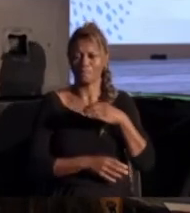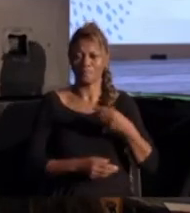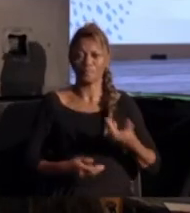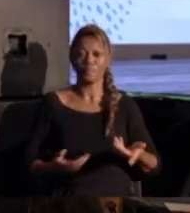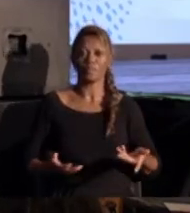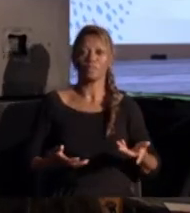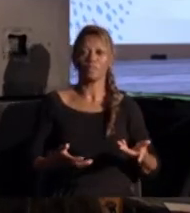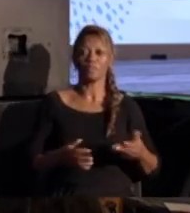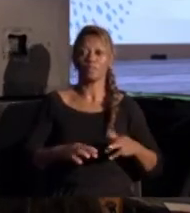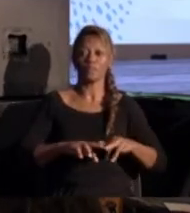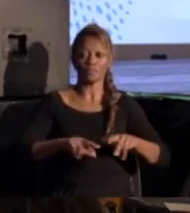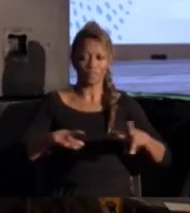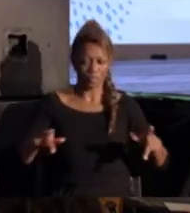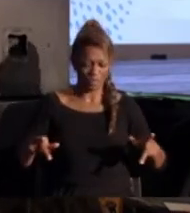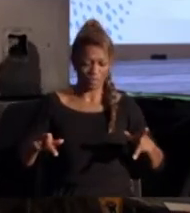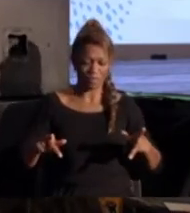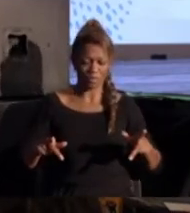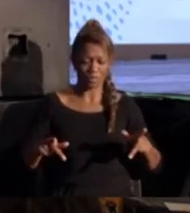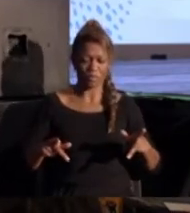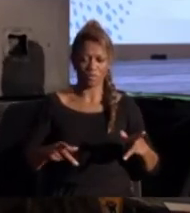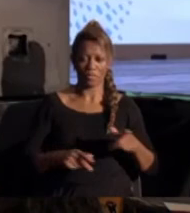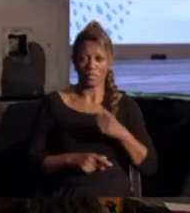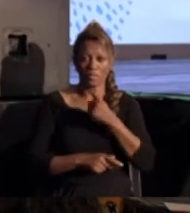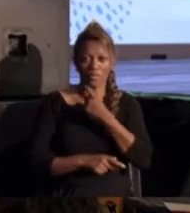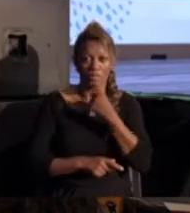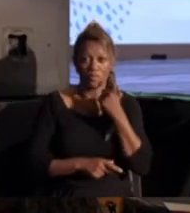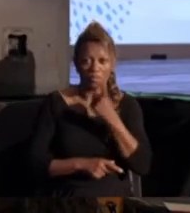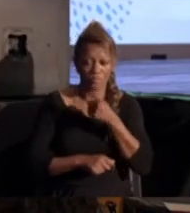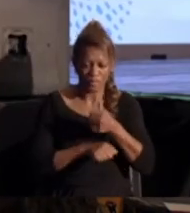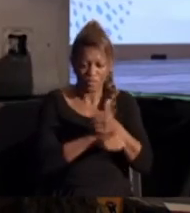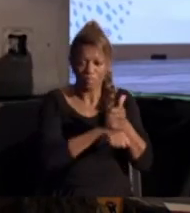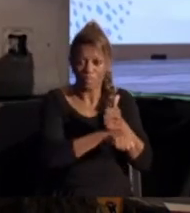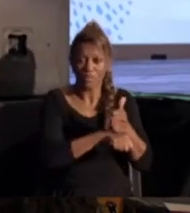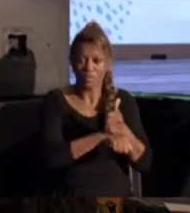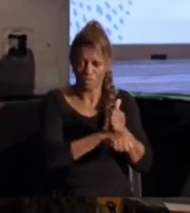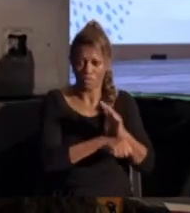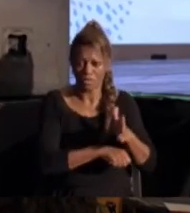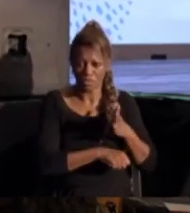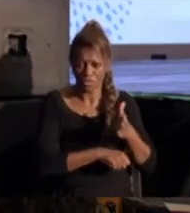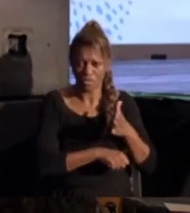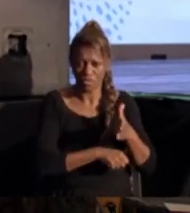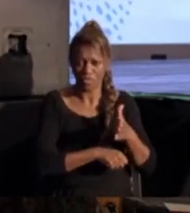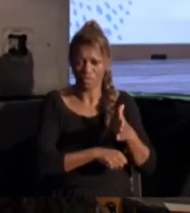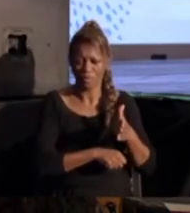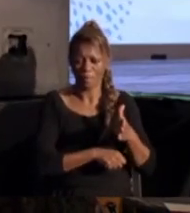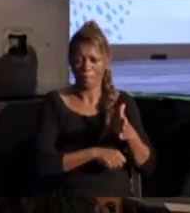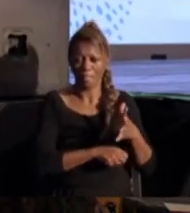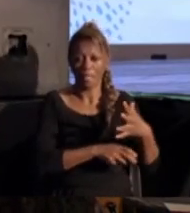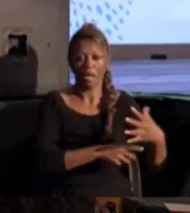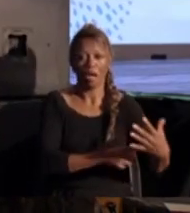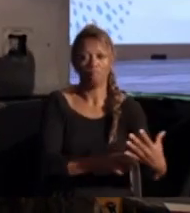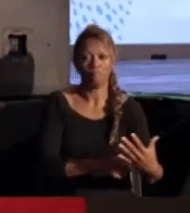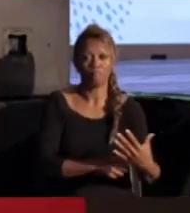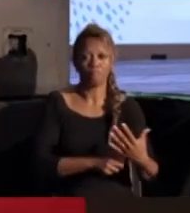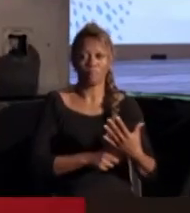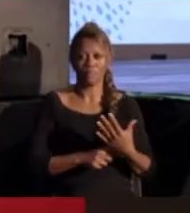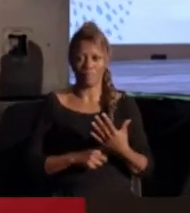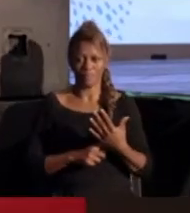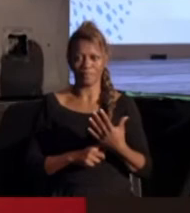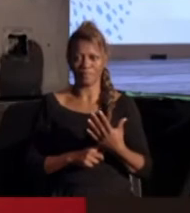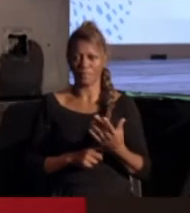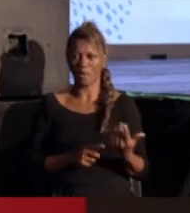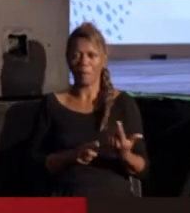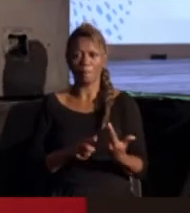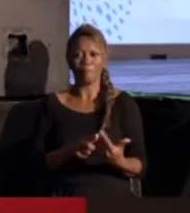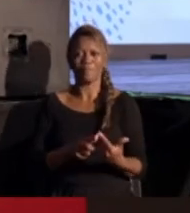e das quais a odontologia se coloca numa posição de recuo, mas não um